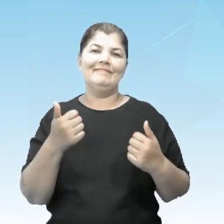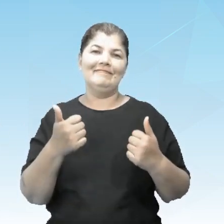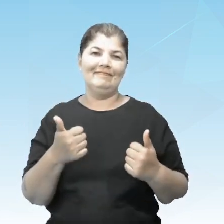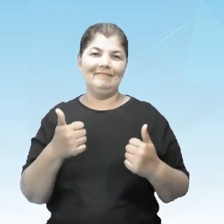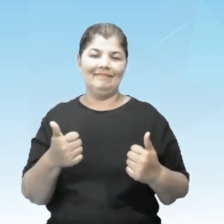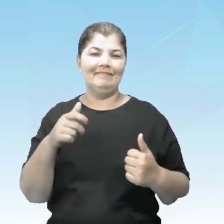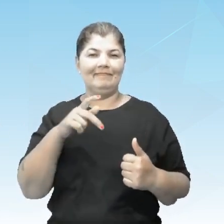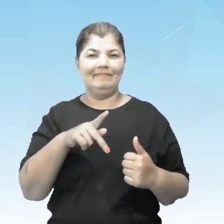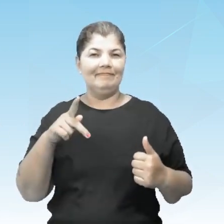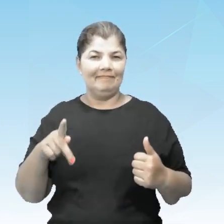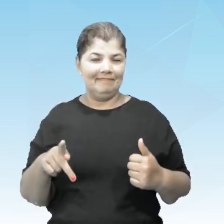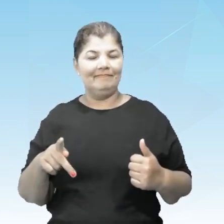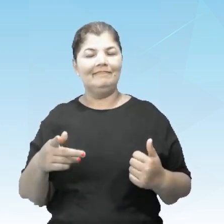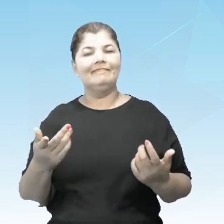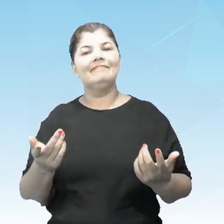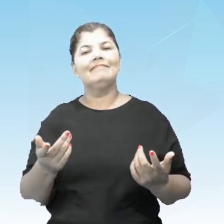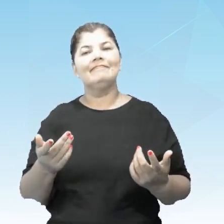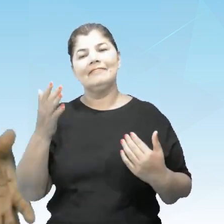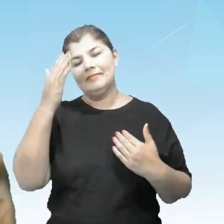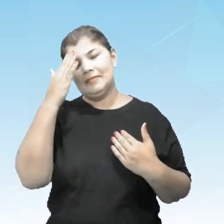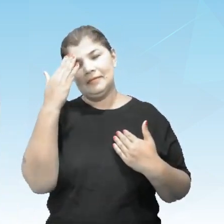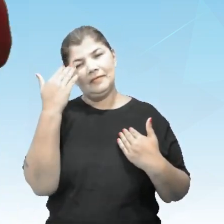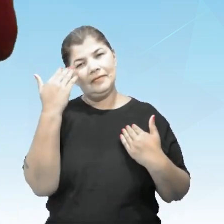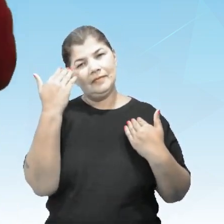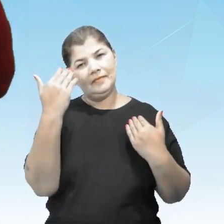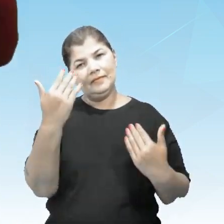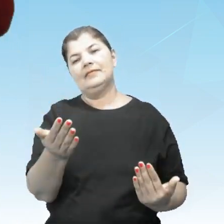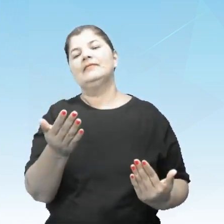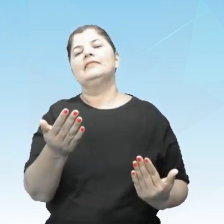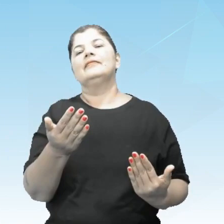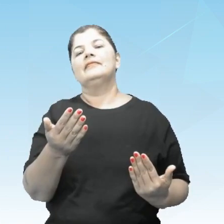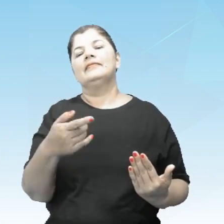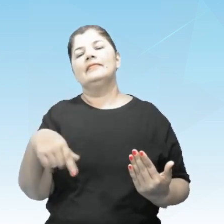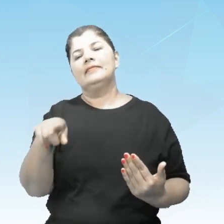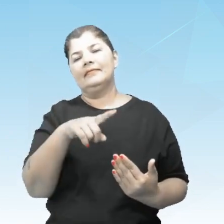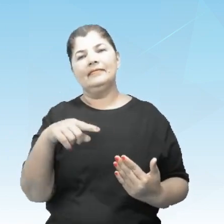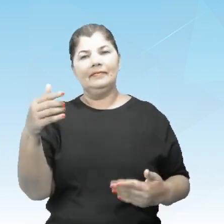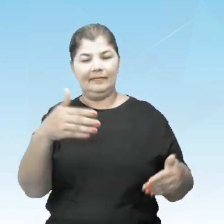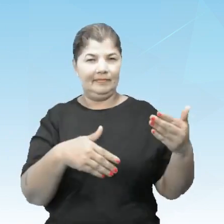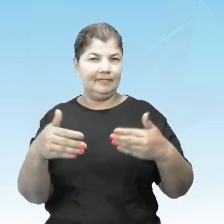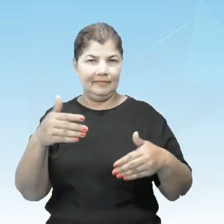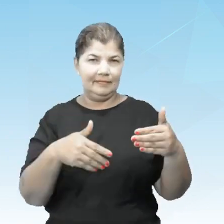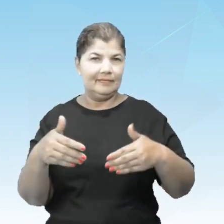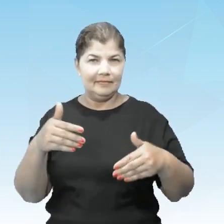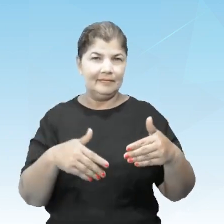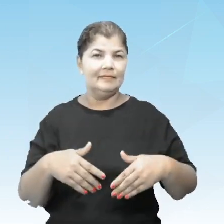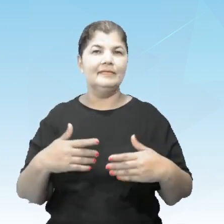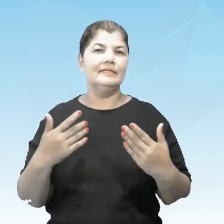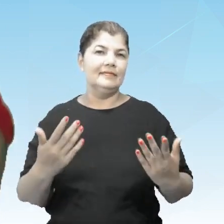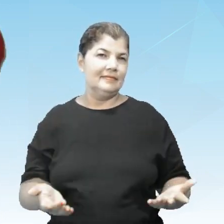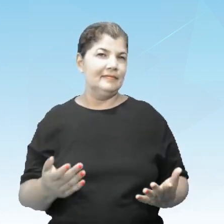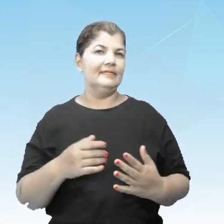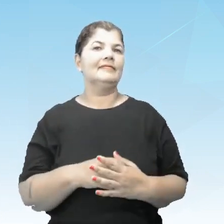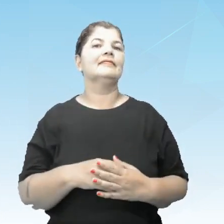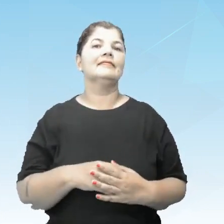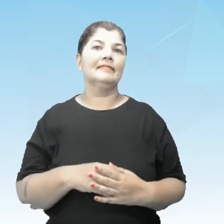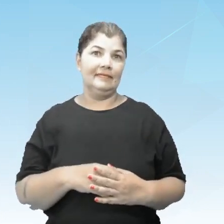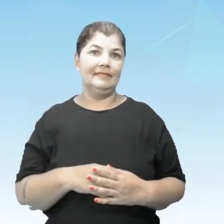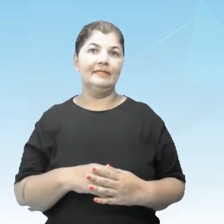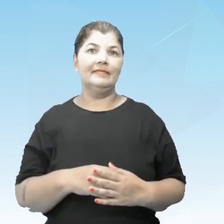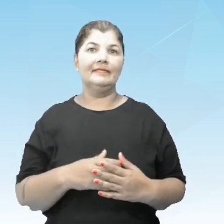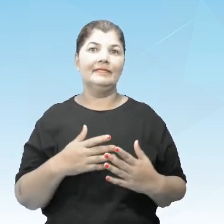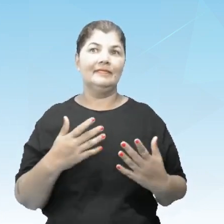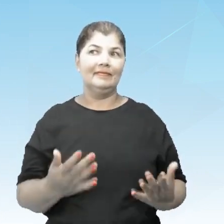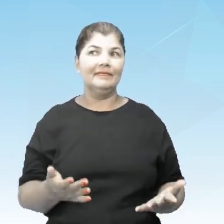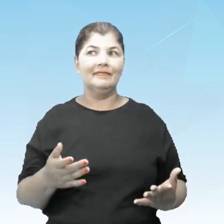Eu, professor Cláudio Nascimento, agradeço demais a participação de vocês, não é isso? E saibam que esse